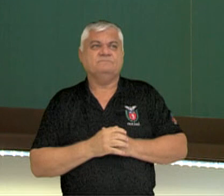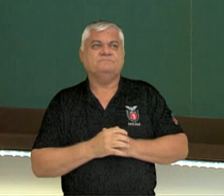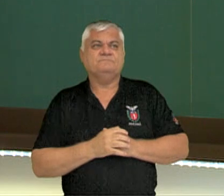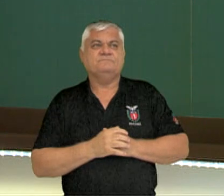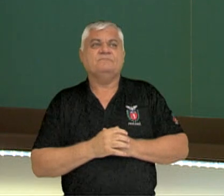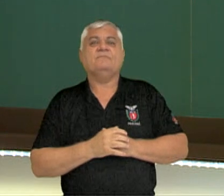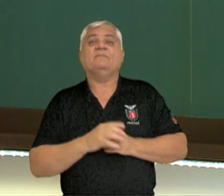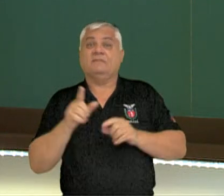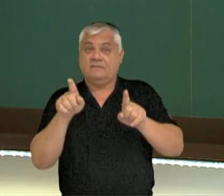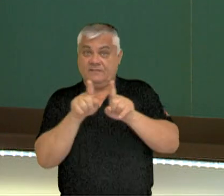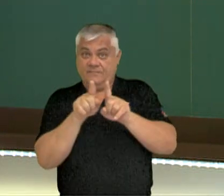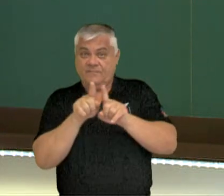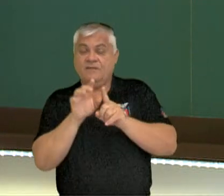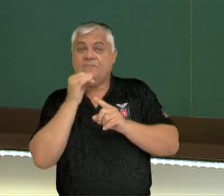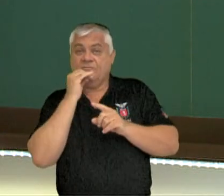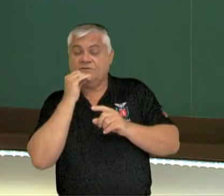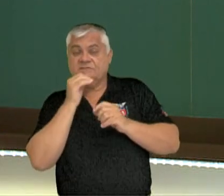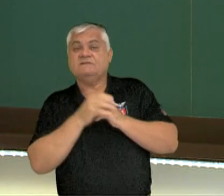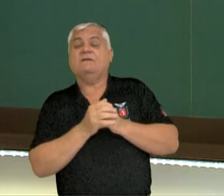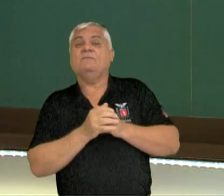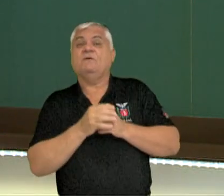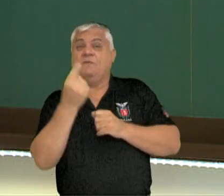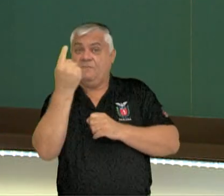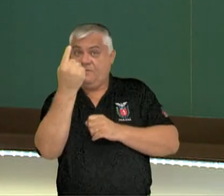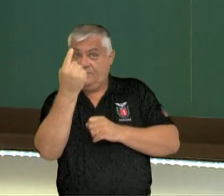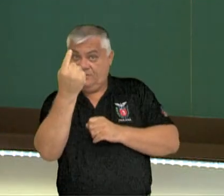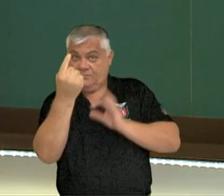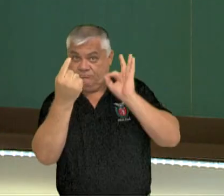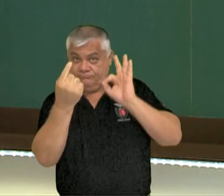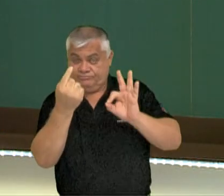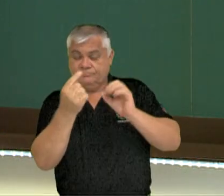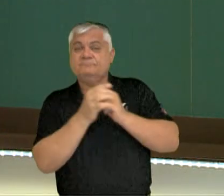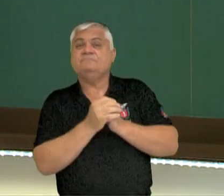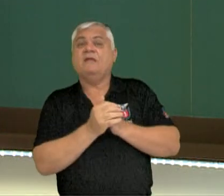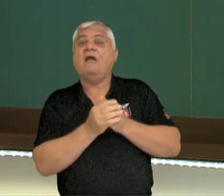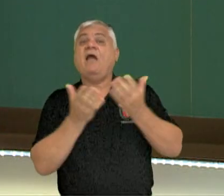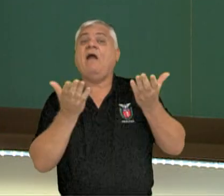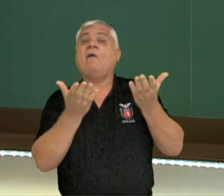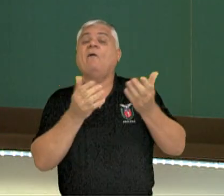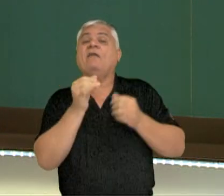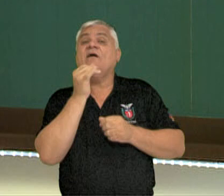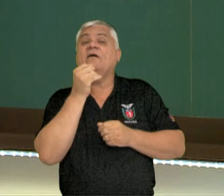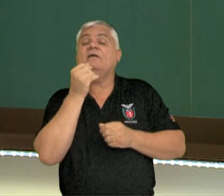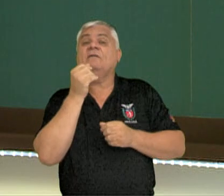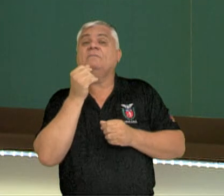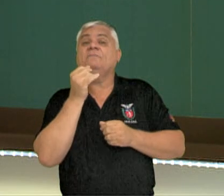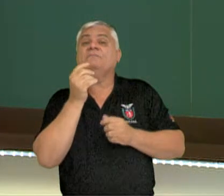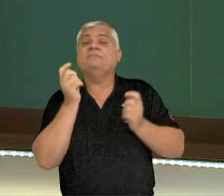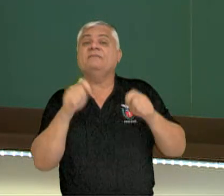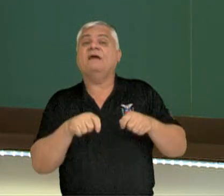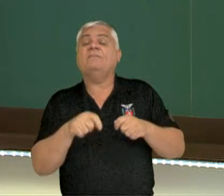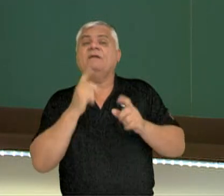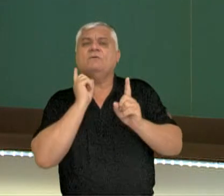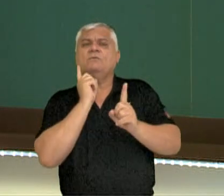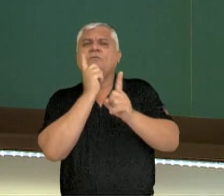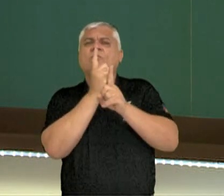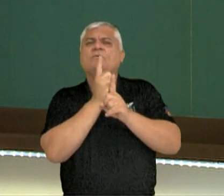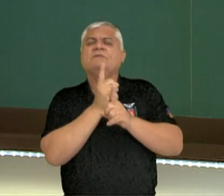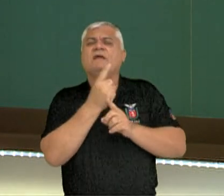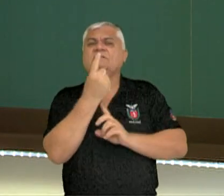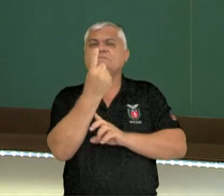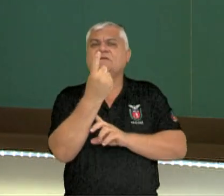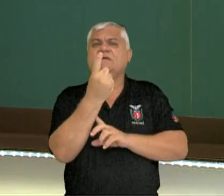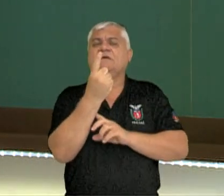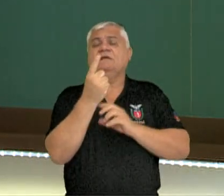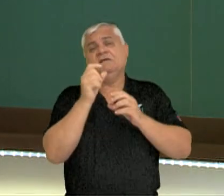eu tenho o ângulo correspondente no primeiro quadrante, e aí você pode encontrar os valores de seno,